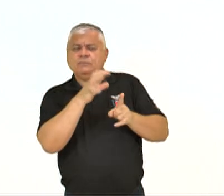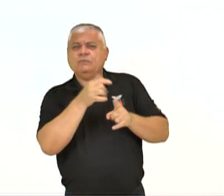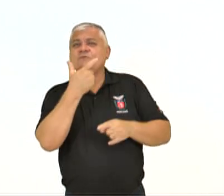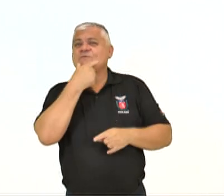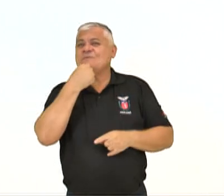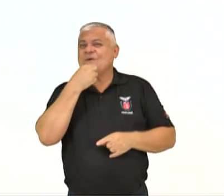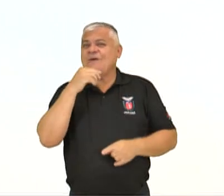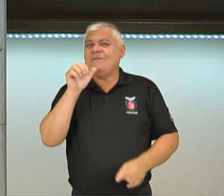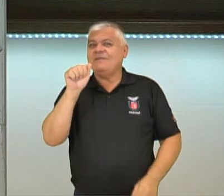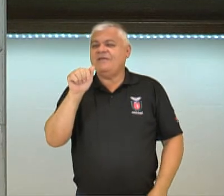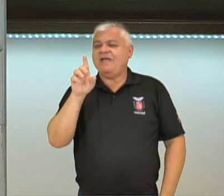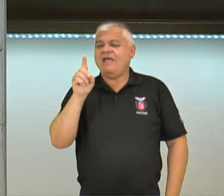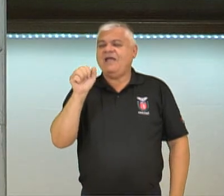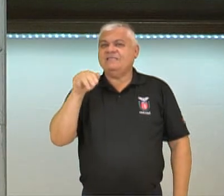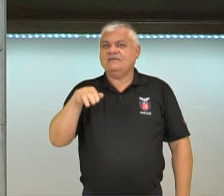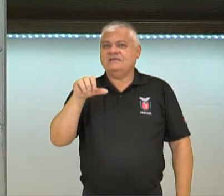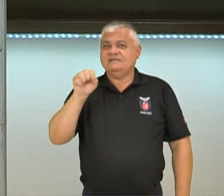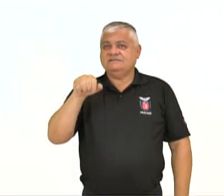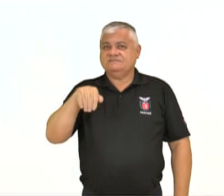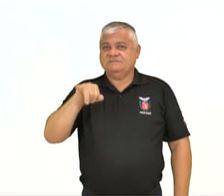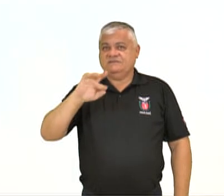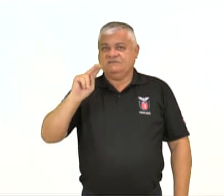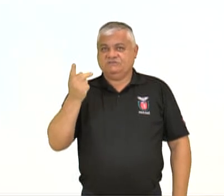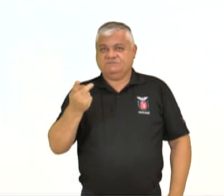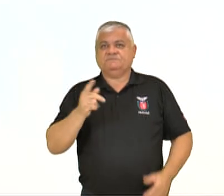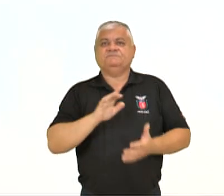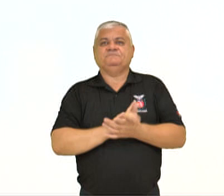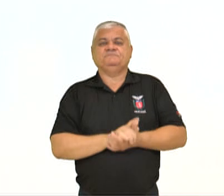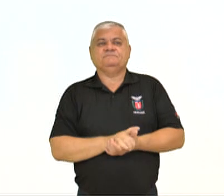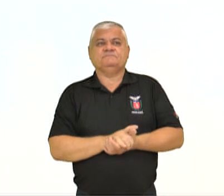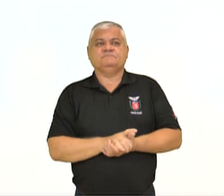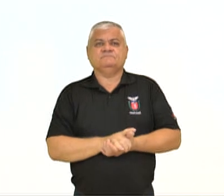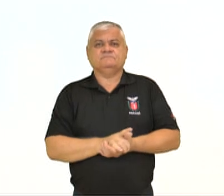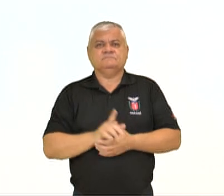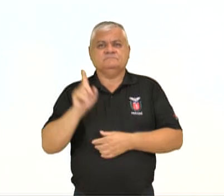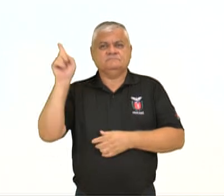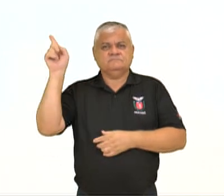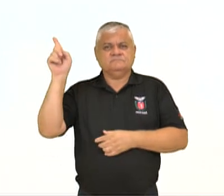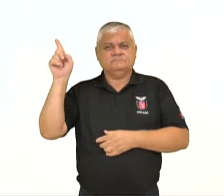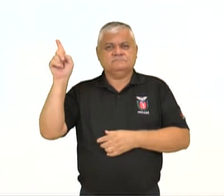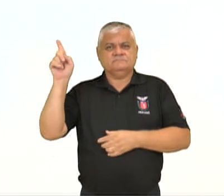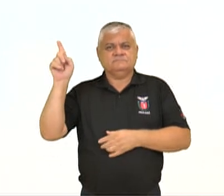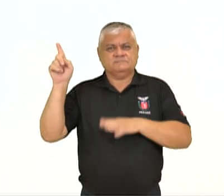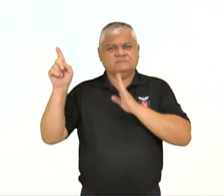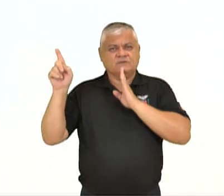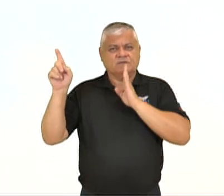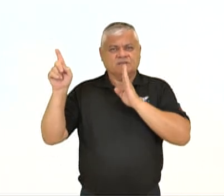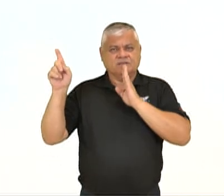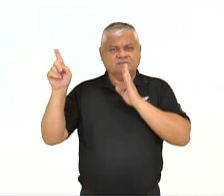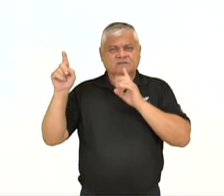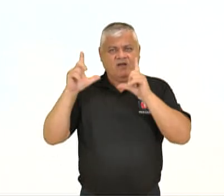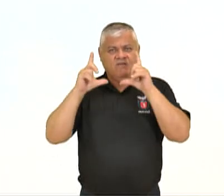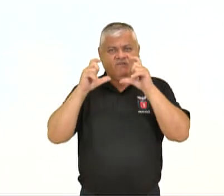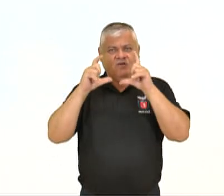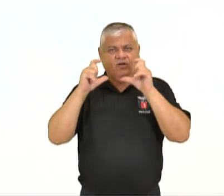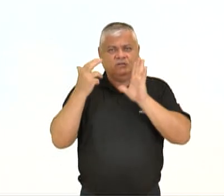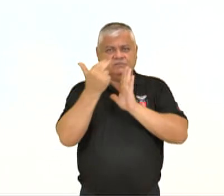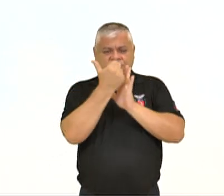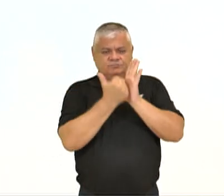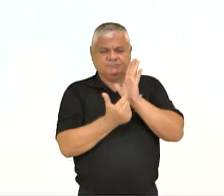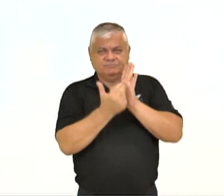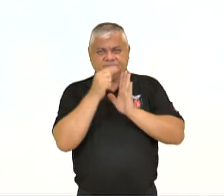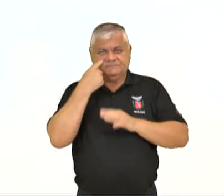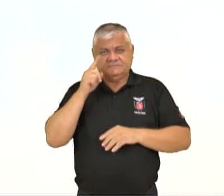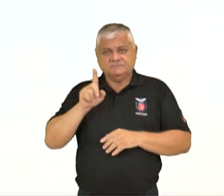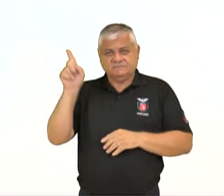Adam Smith. Vamos lá? Você sabe quem foi Adam Smith? Aqui nós temos uma pintura de Adam